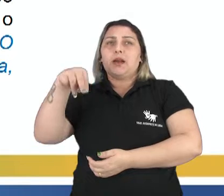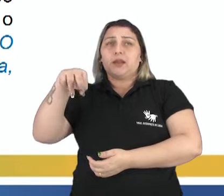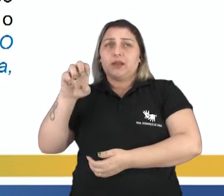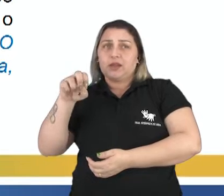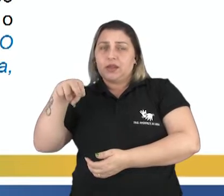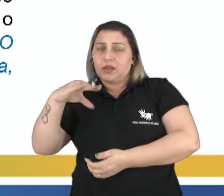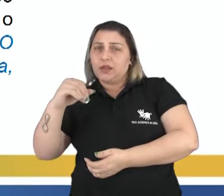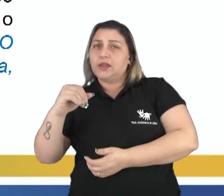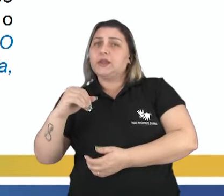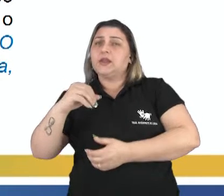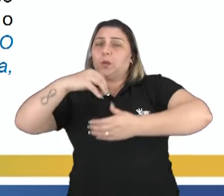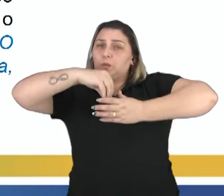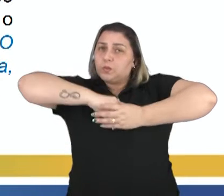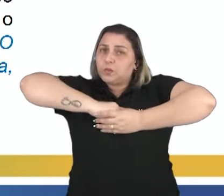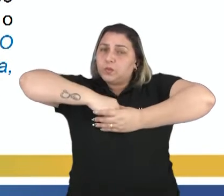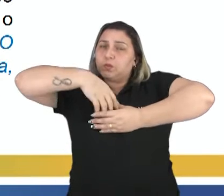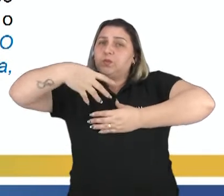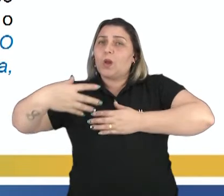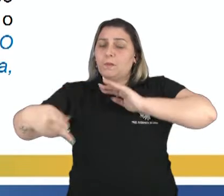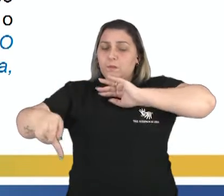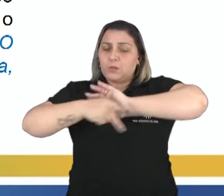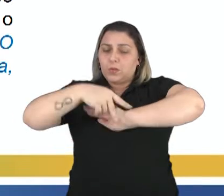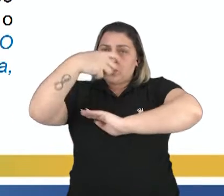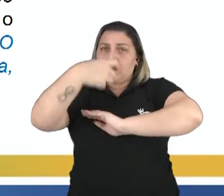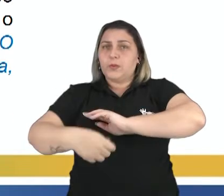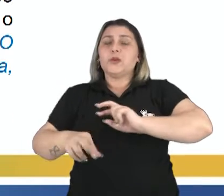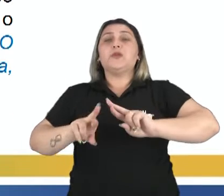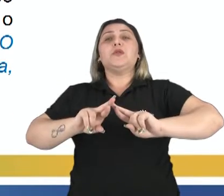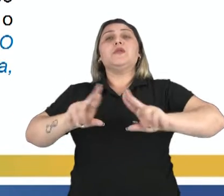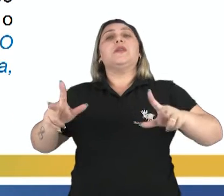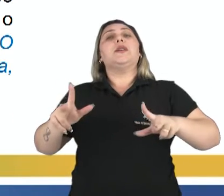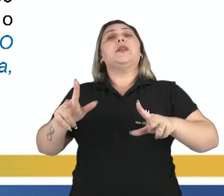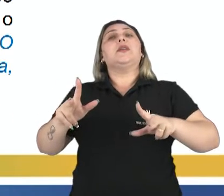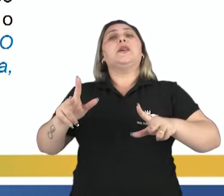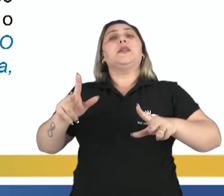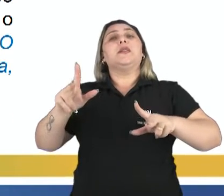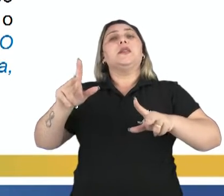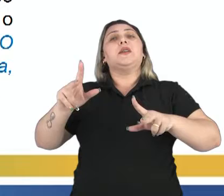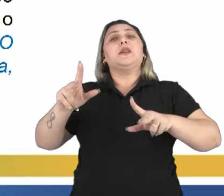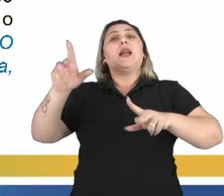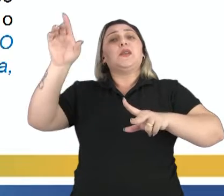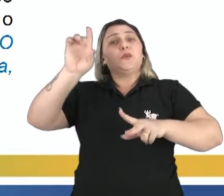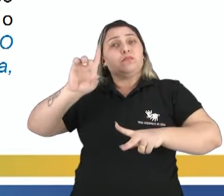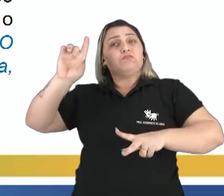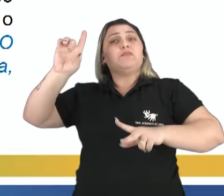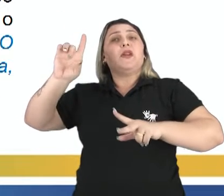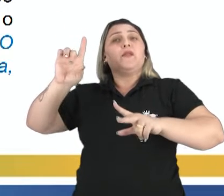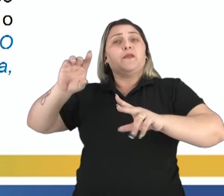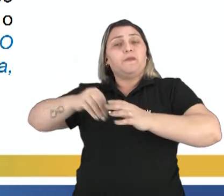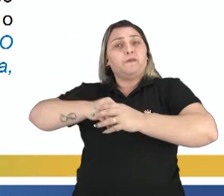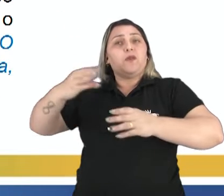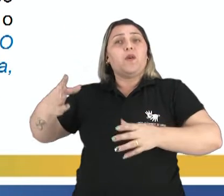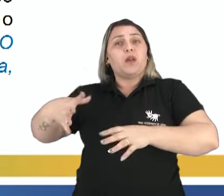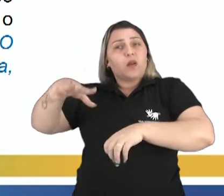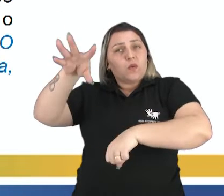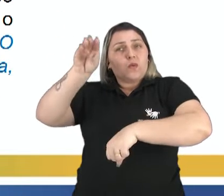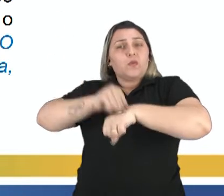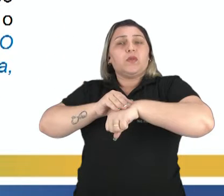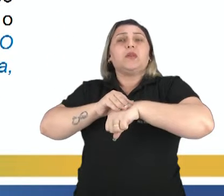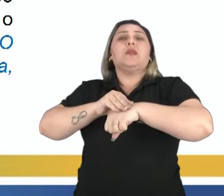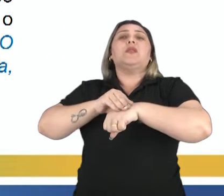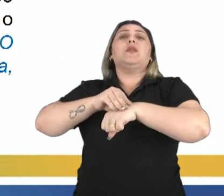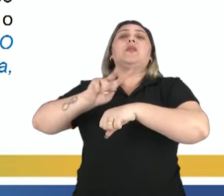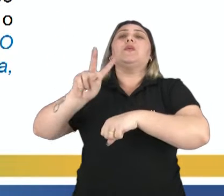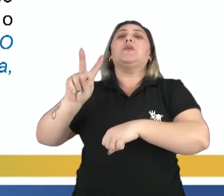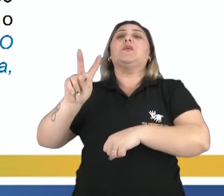que sai de dentro da gente, que emana da gente, diferente da transcendência que vem de fora, né? É o conhecimento empírico,